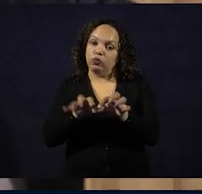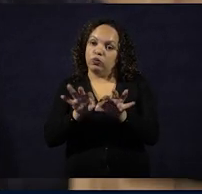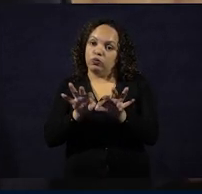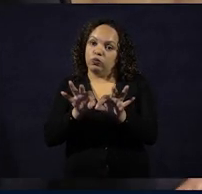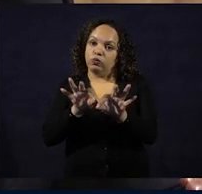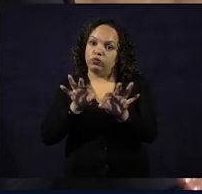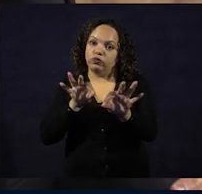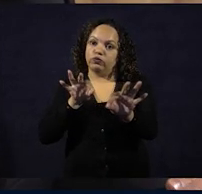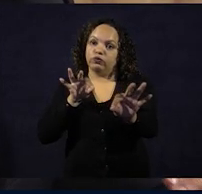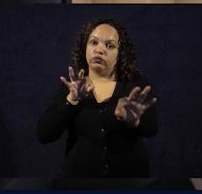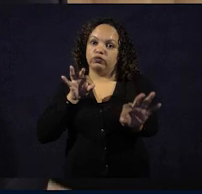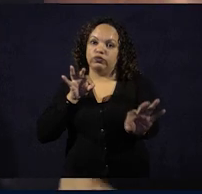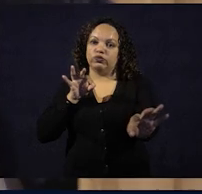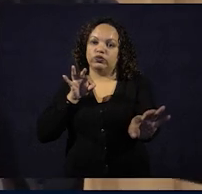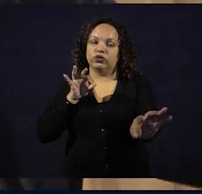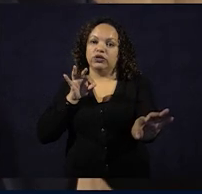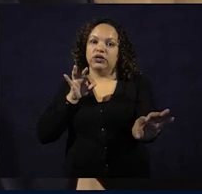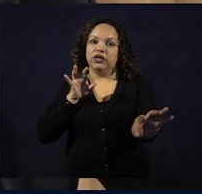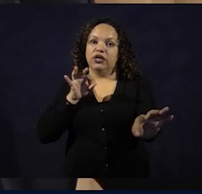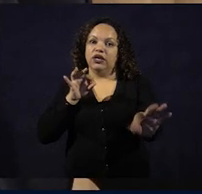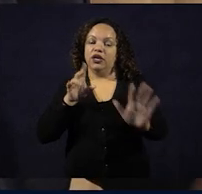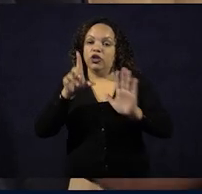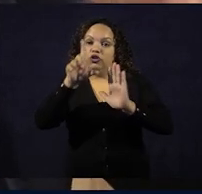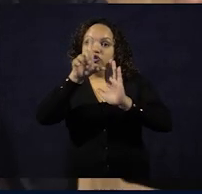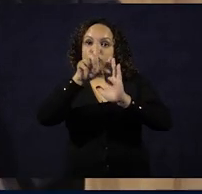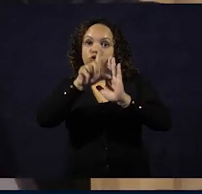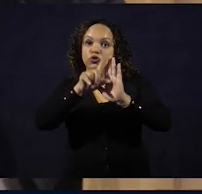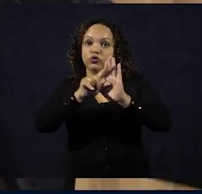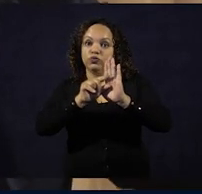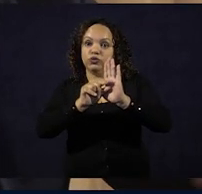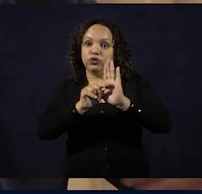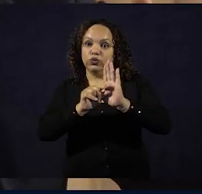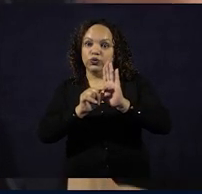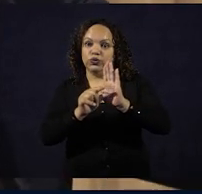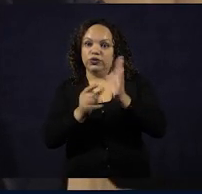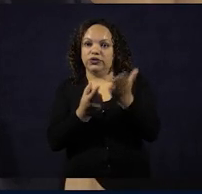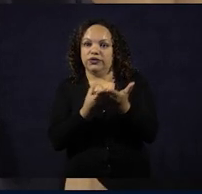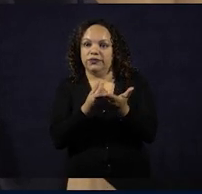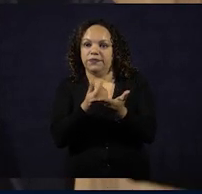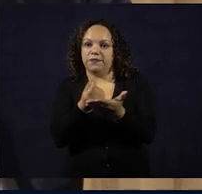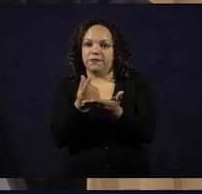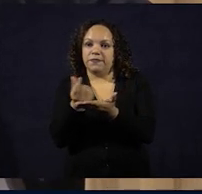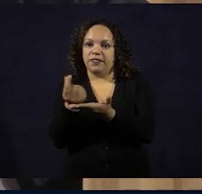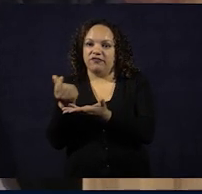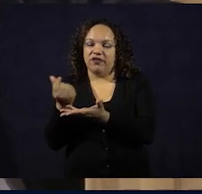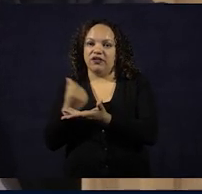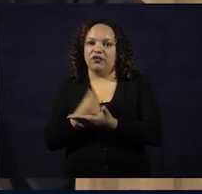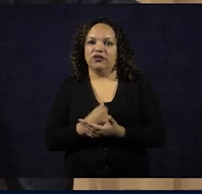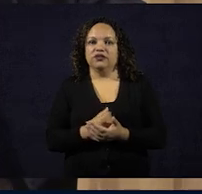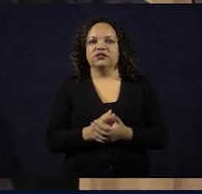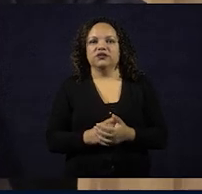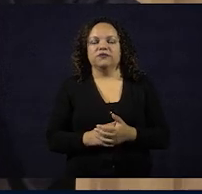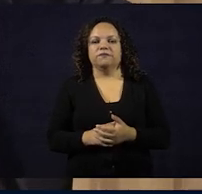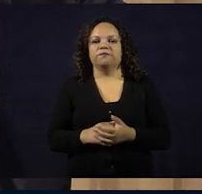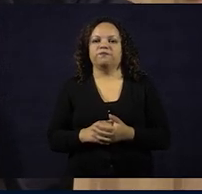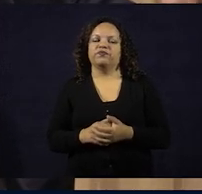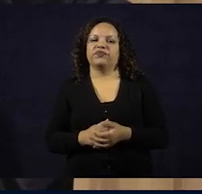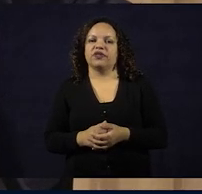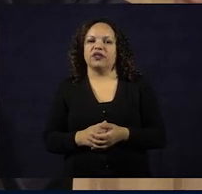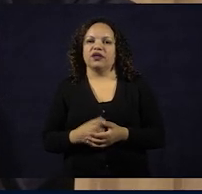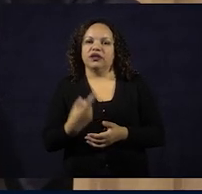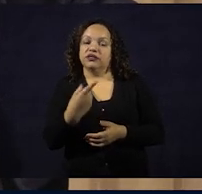reduzir custo então mesmo alongando o prazo nossa sprador né uma ntnb caiu ali da casa